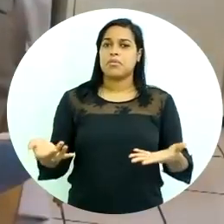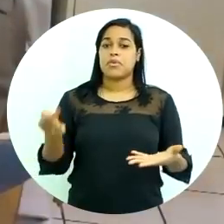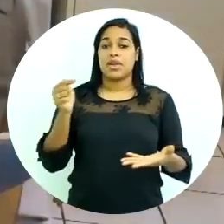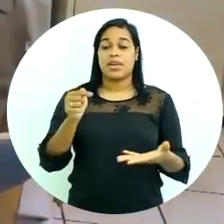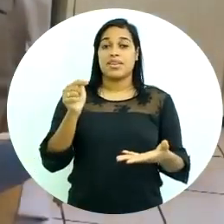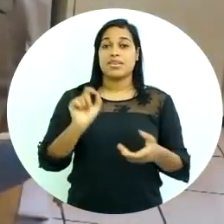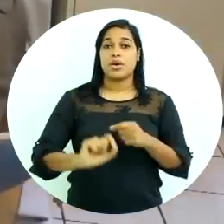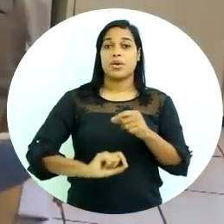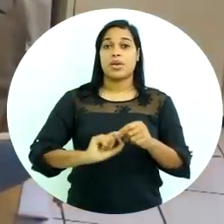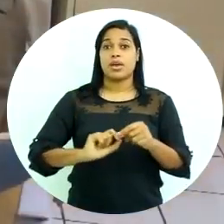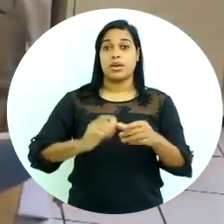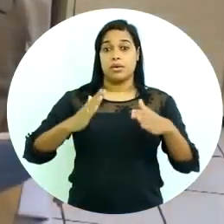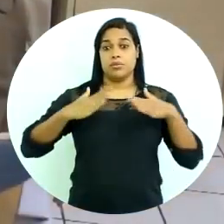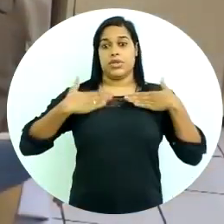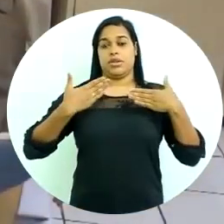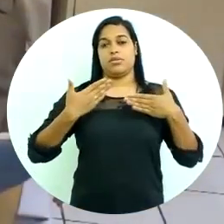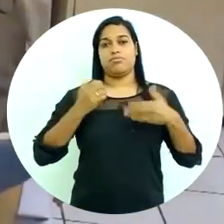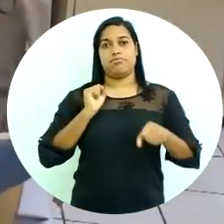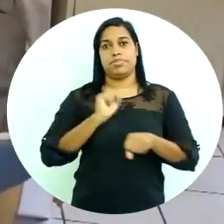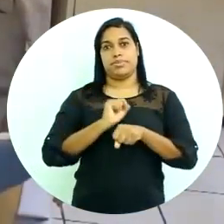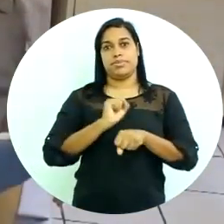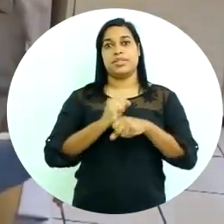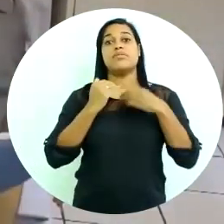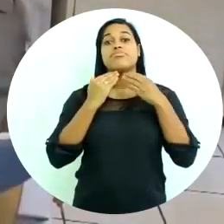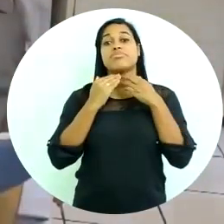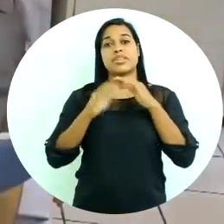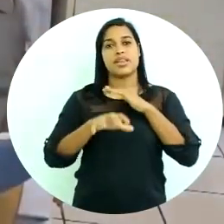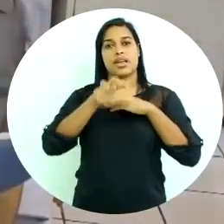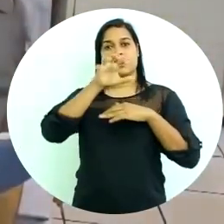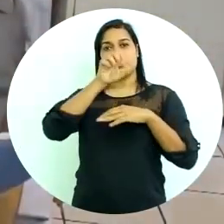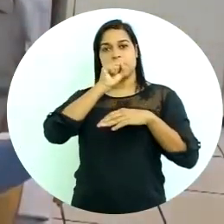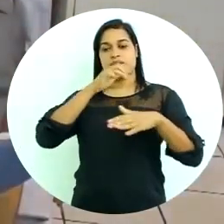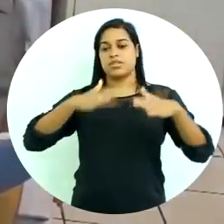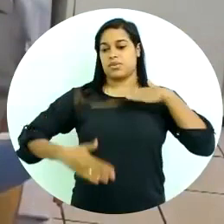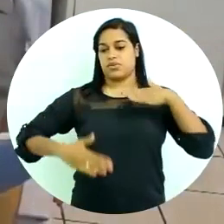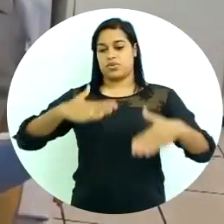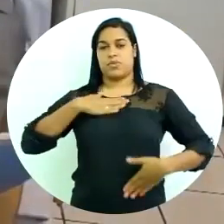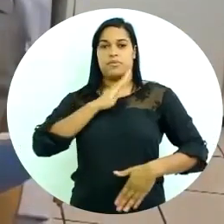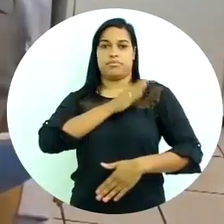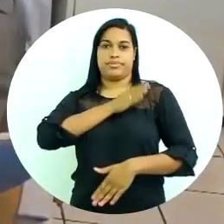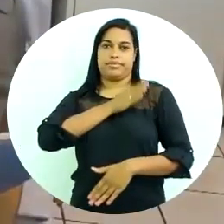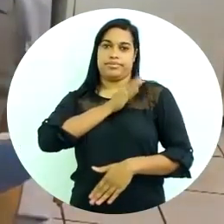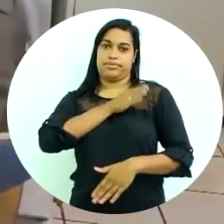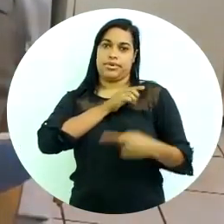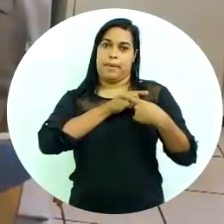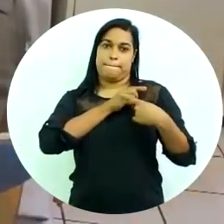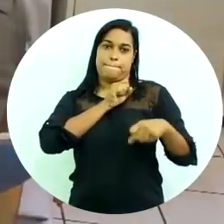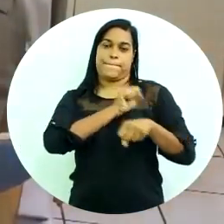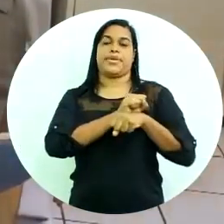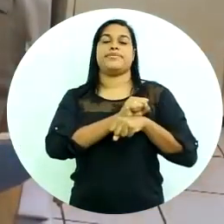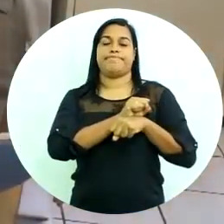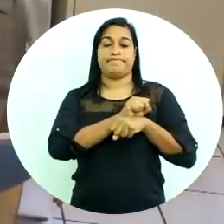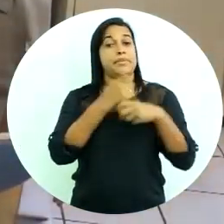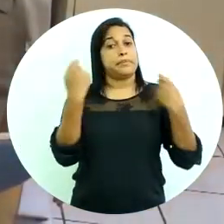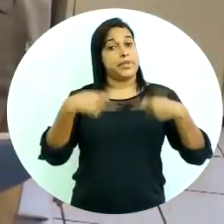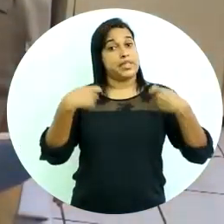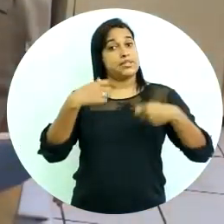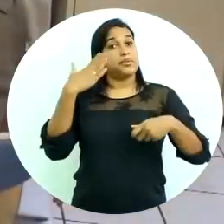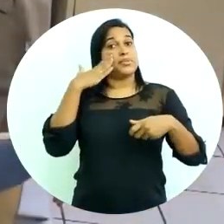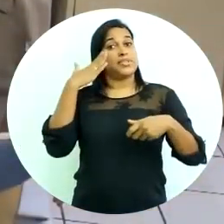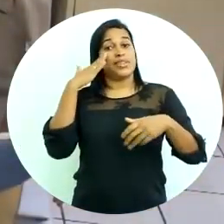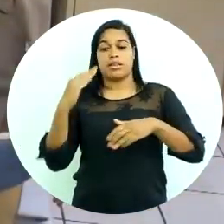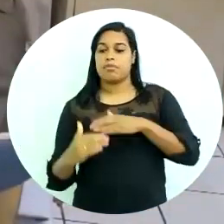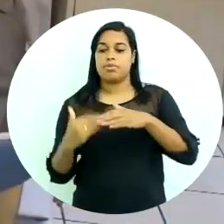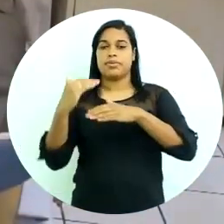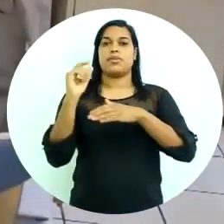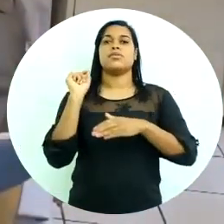cessação súbita e inesperada da respiração e dos movimentos cardíacos. Temos que entender que a evolução disso